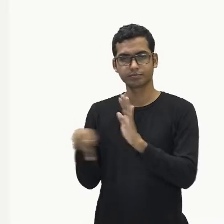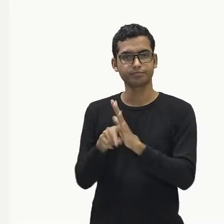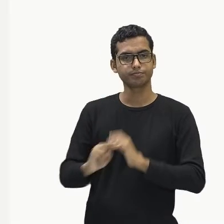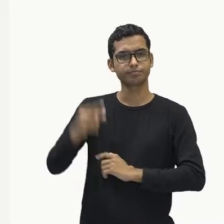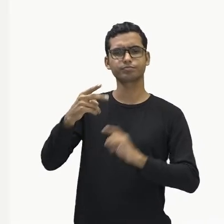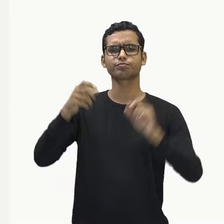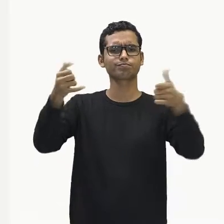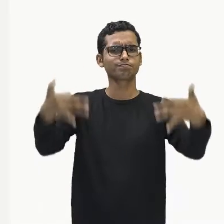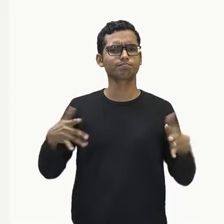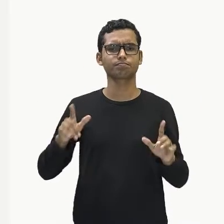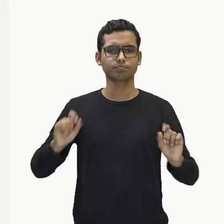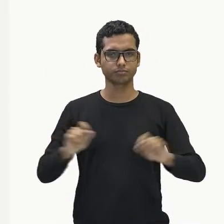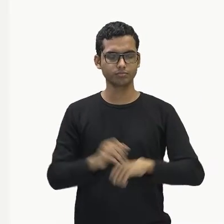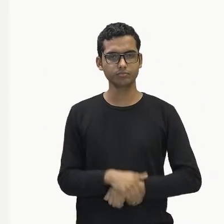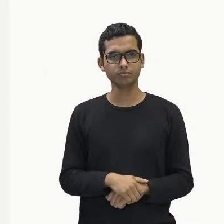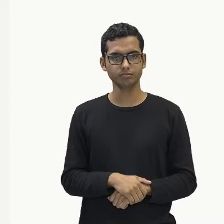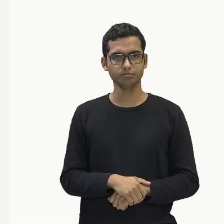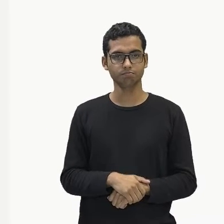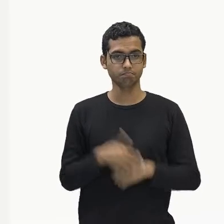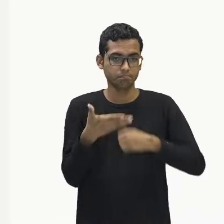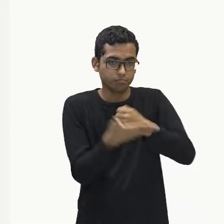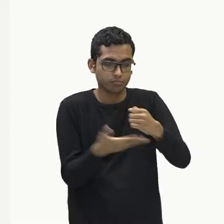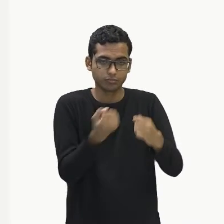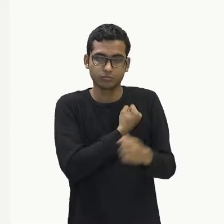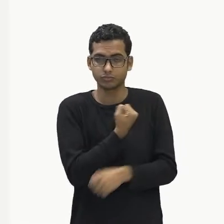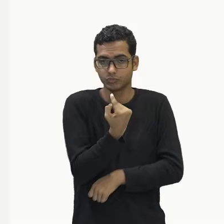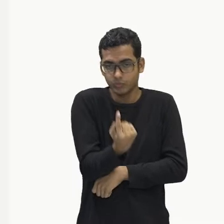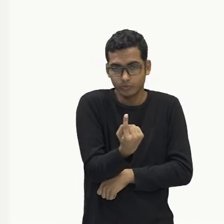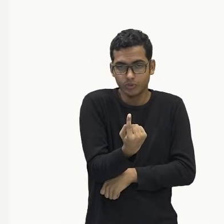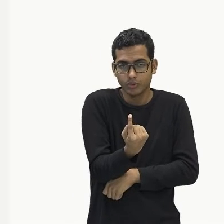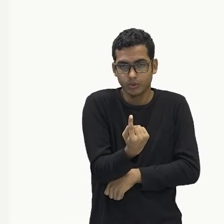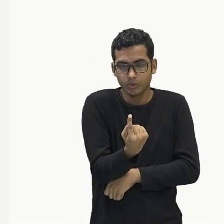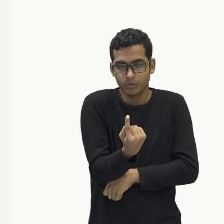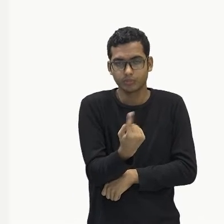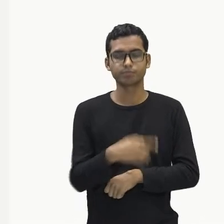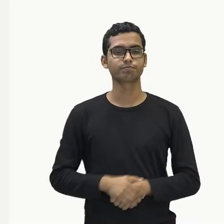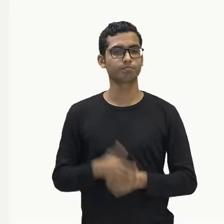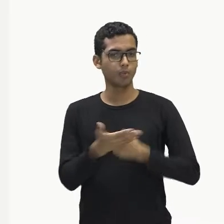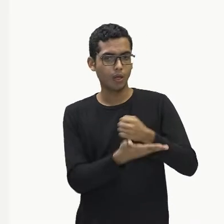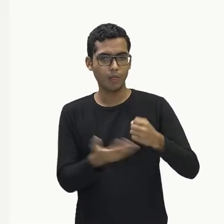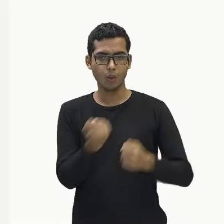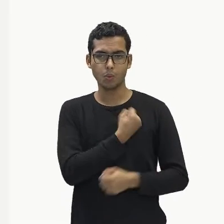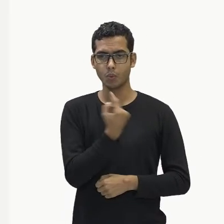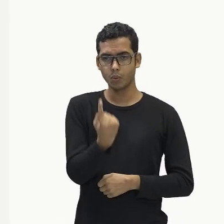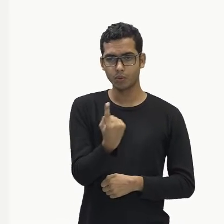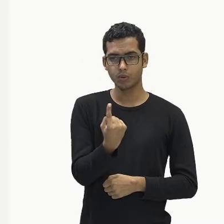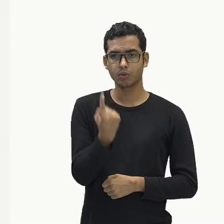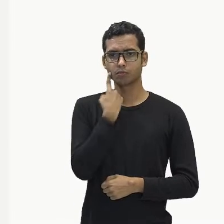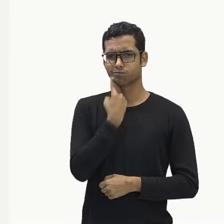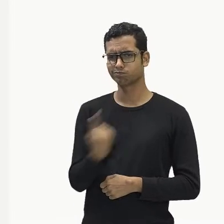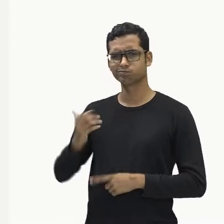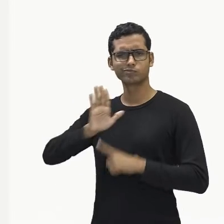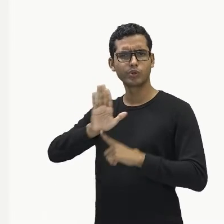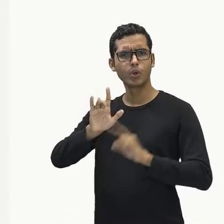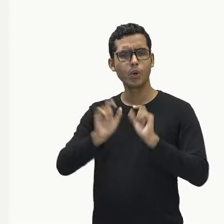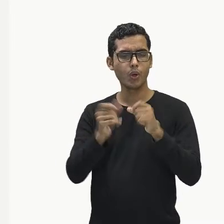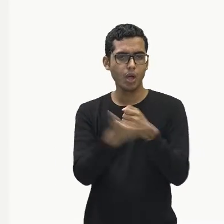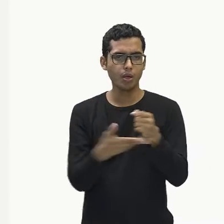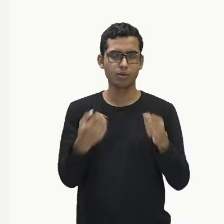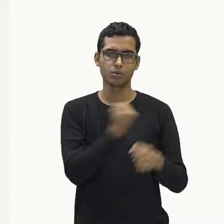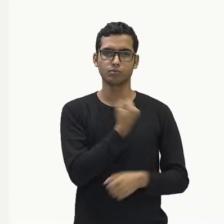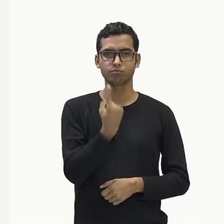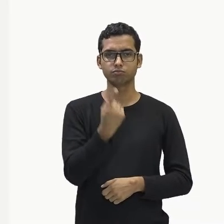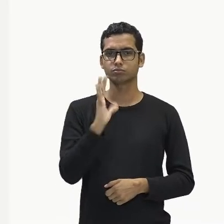que diz o seguinte: a base 1, então aqui, ó, já deixou amarrado que a base vai ser